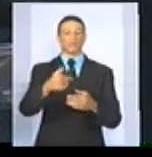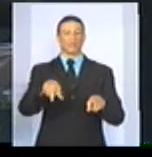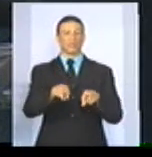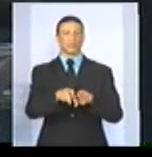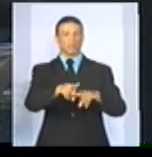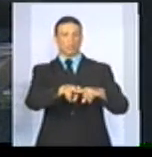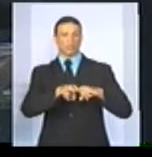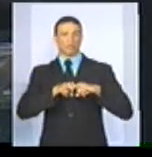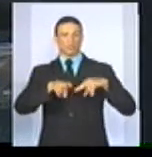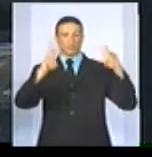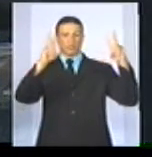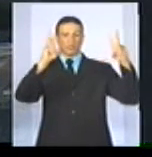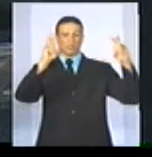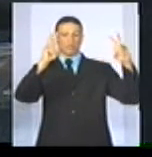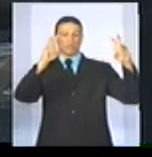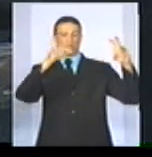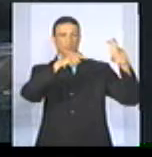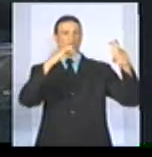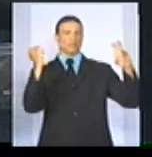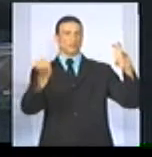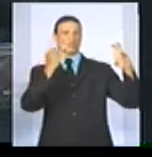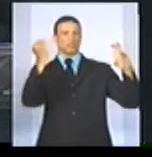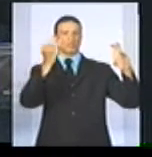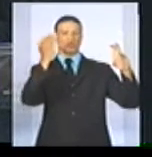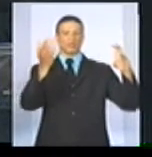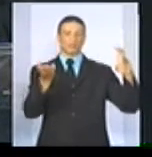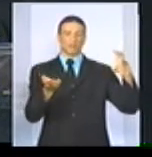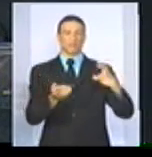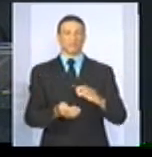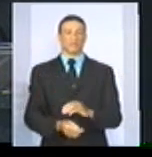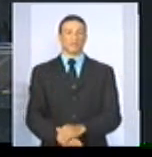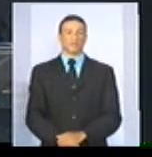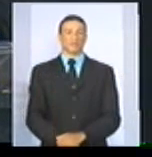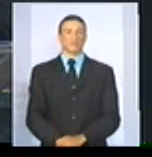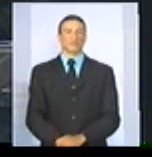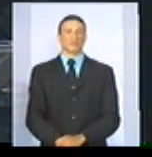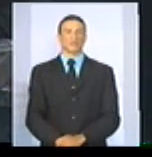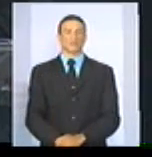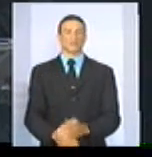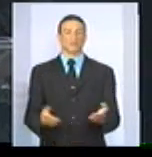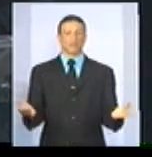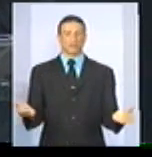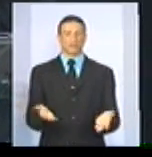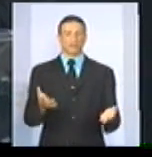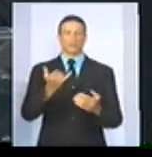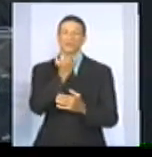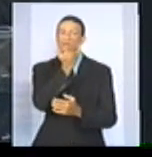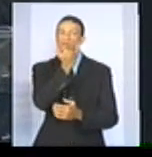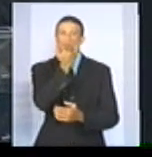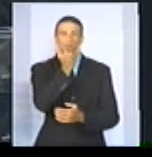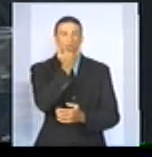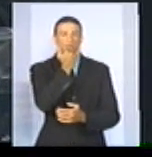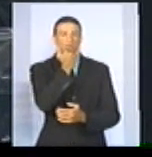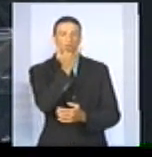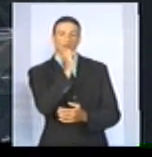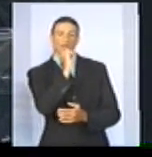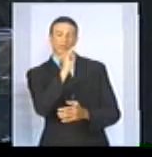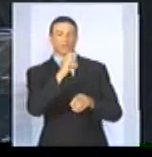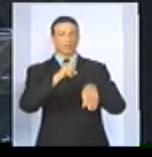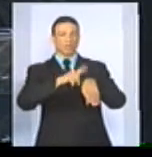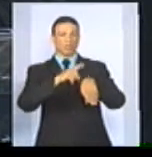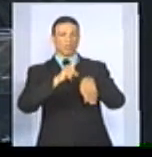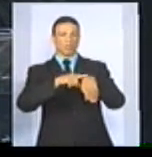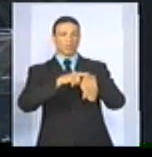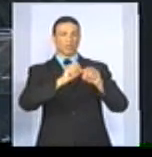a ação direta de inconstitucionalidade relativa à lei do SEAC. Peço desculpas se exceder no uso